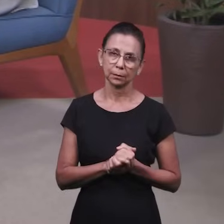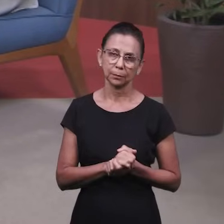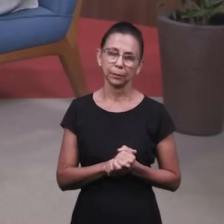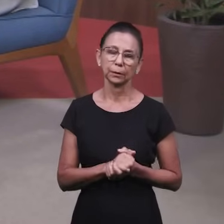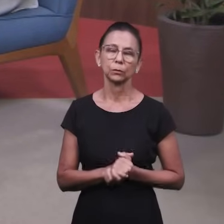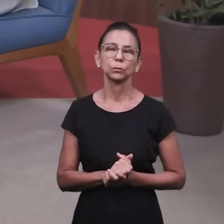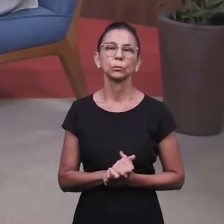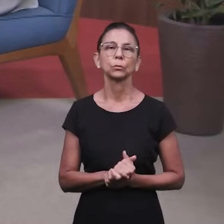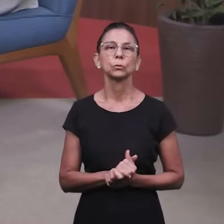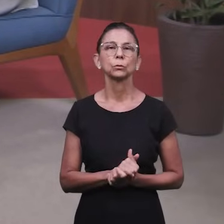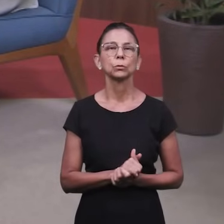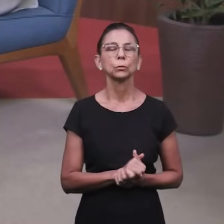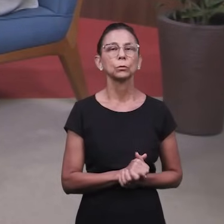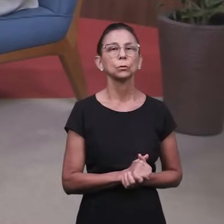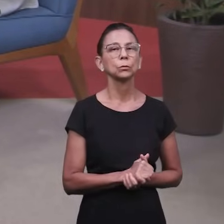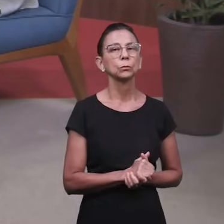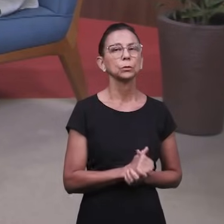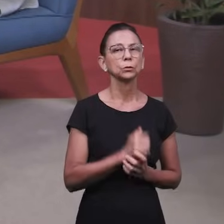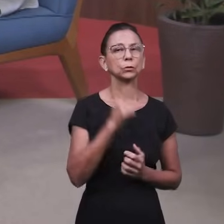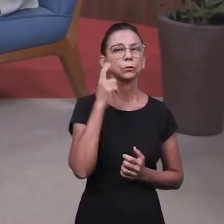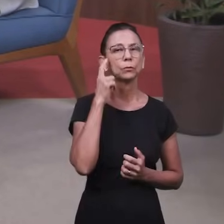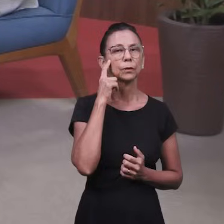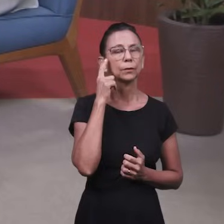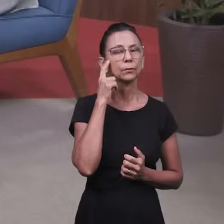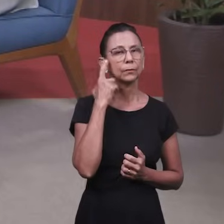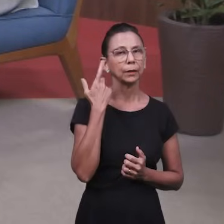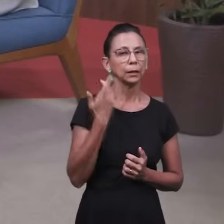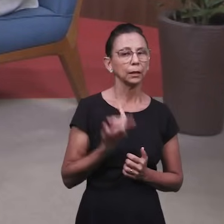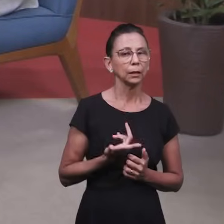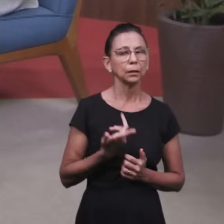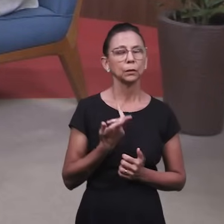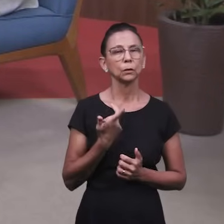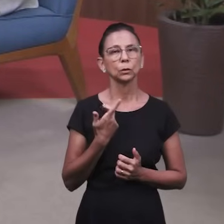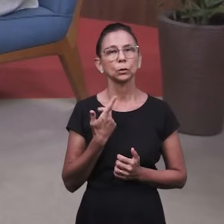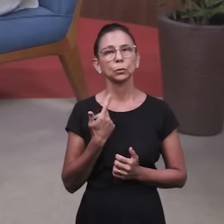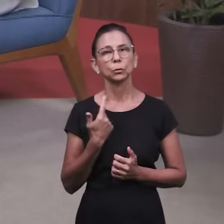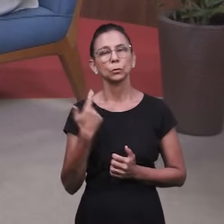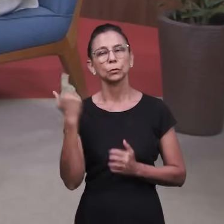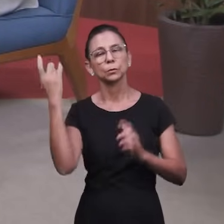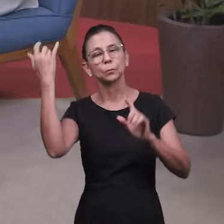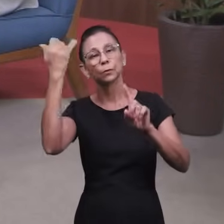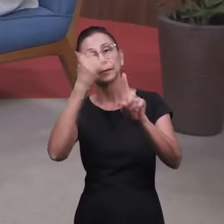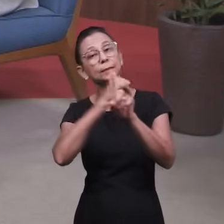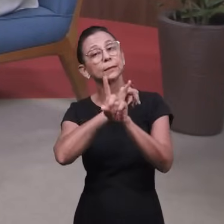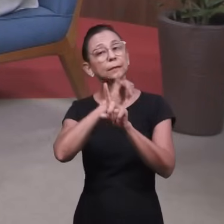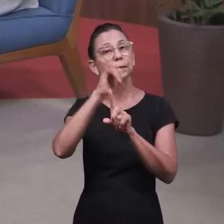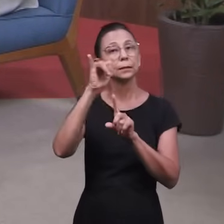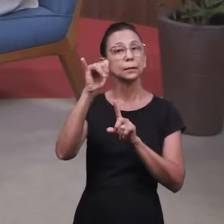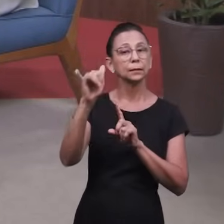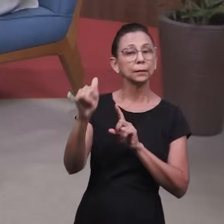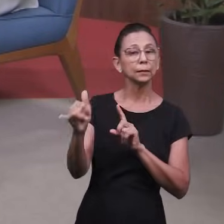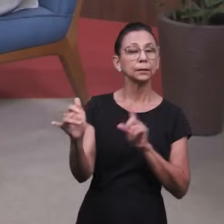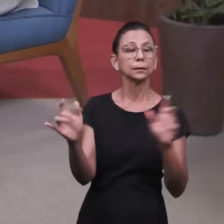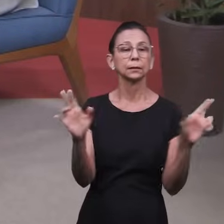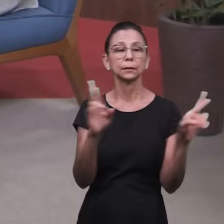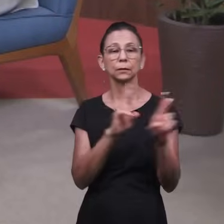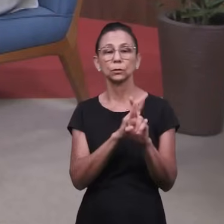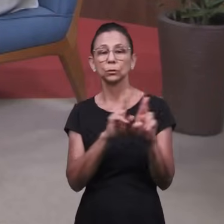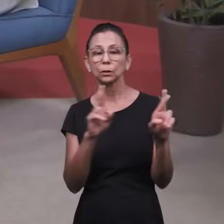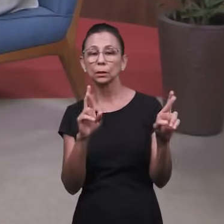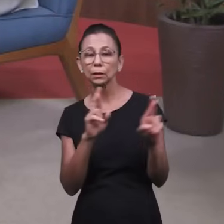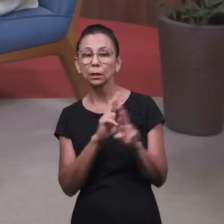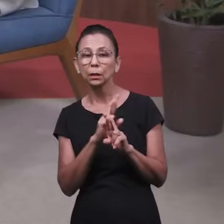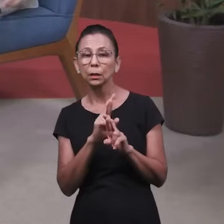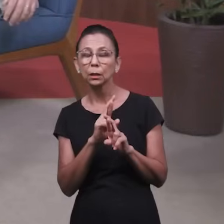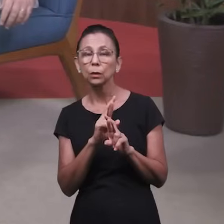expressão do livro, mas a gente vai vendo o andar, a maneira como Está profetizado, né? tudo profetizado,